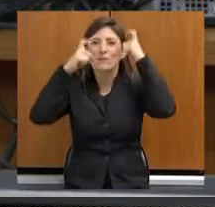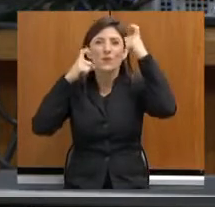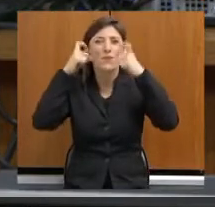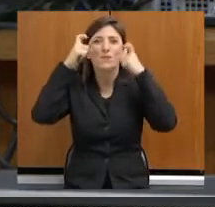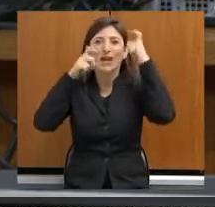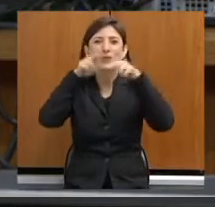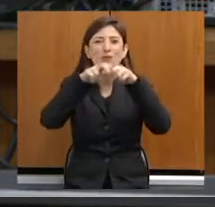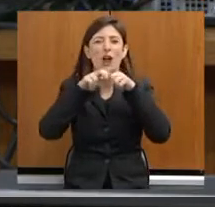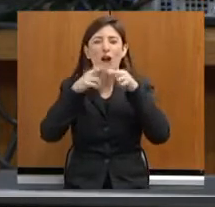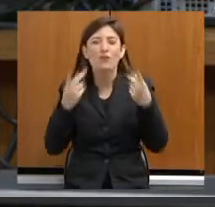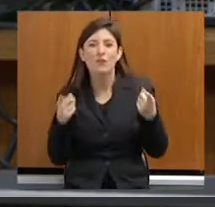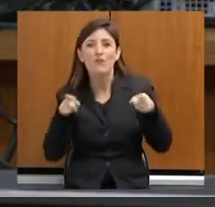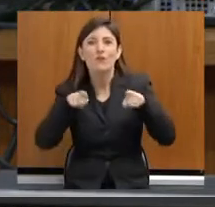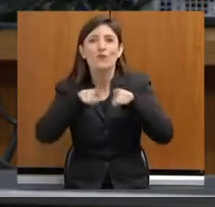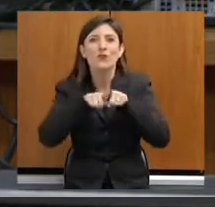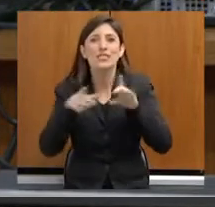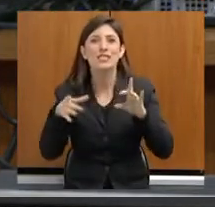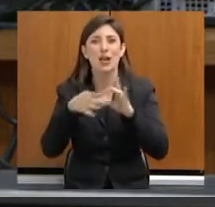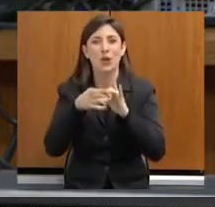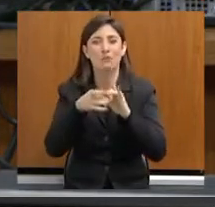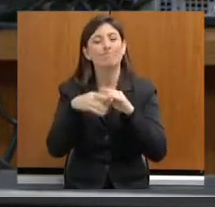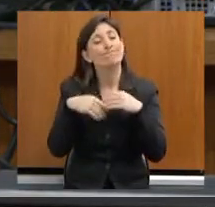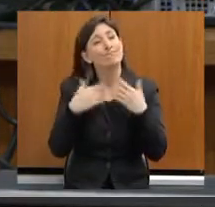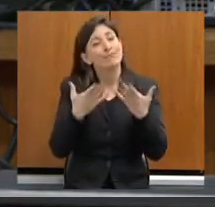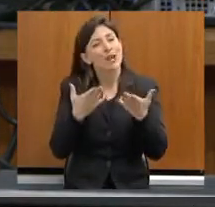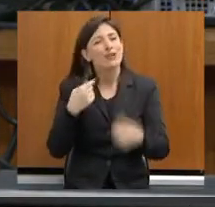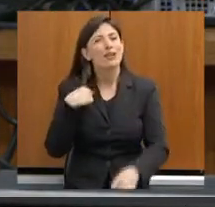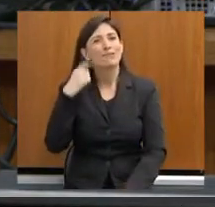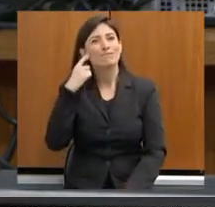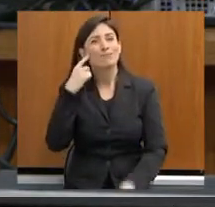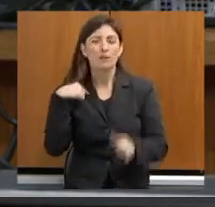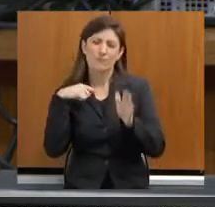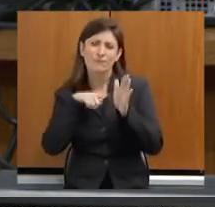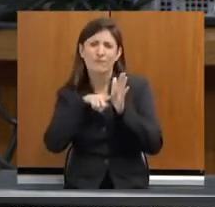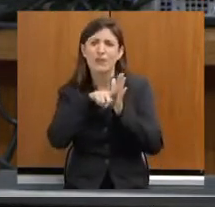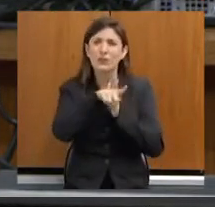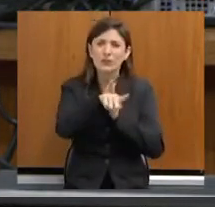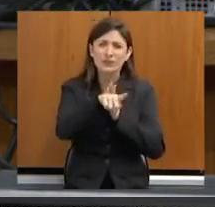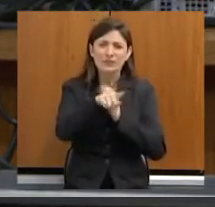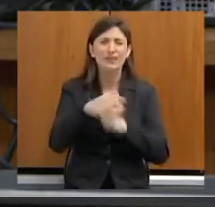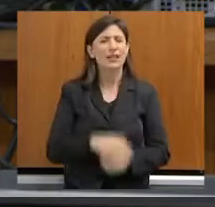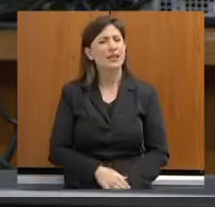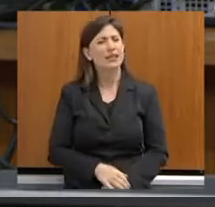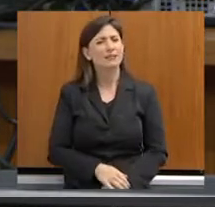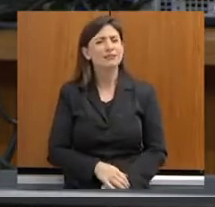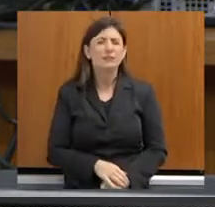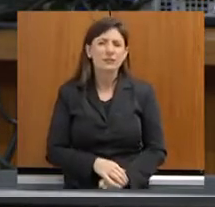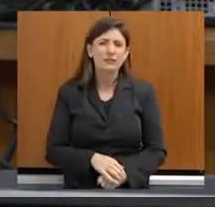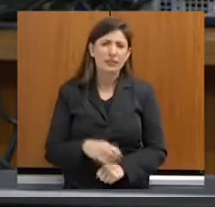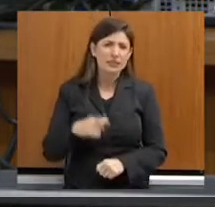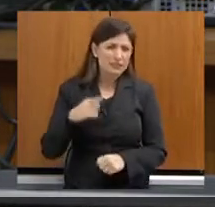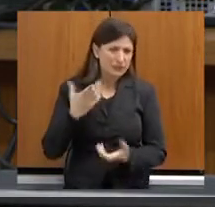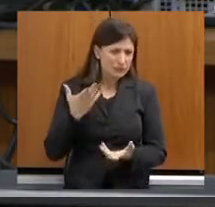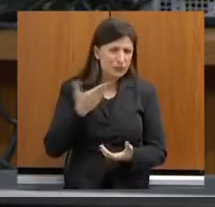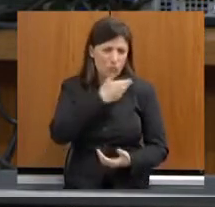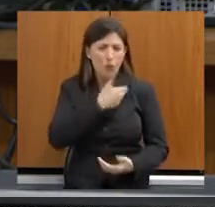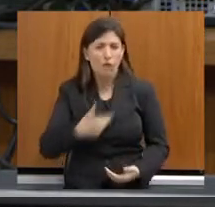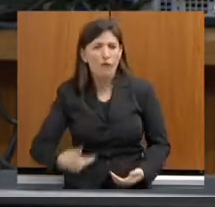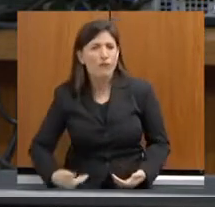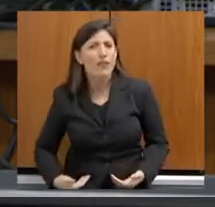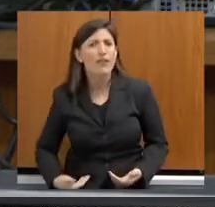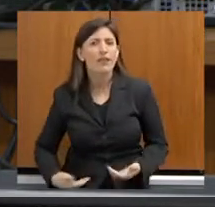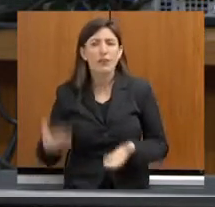eu gostaria de perguntar se ainda ar é por parte da do Governo da